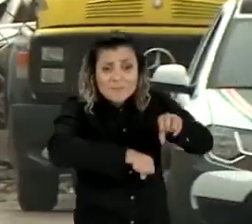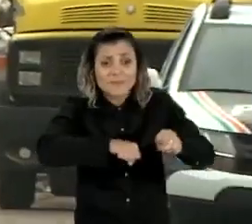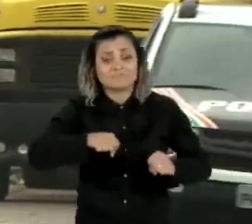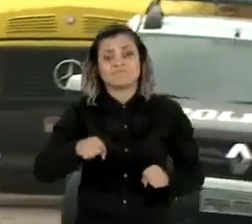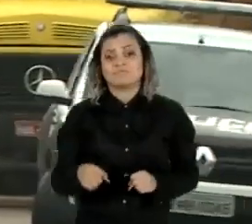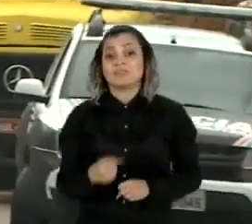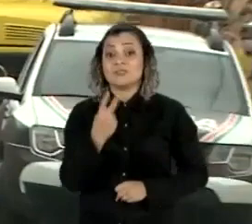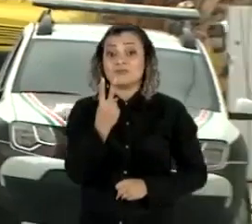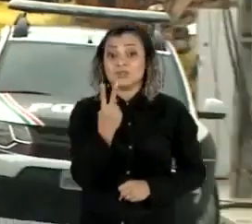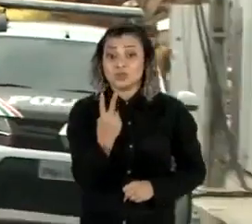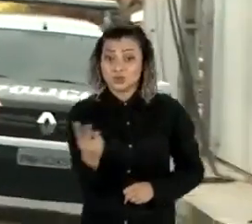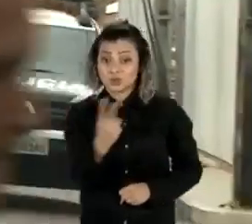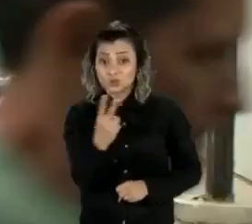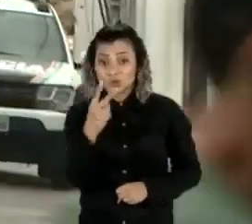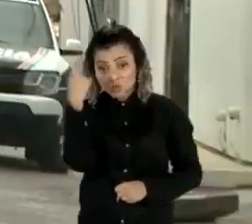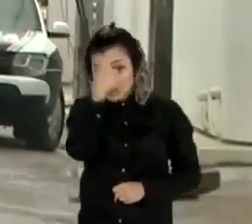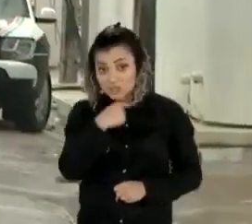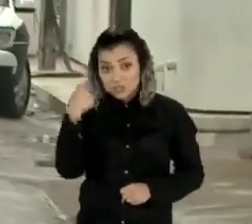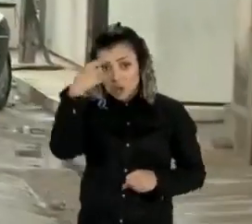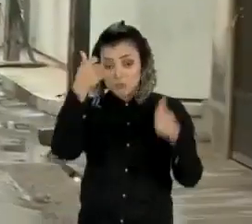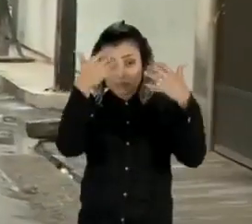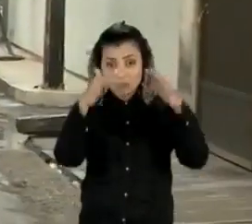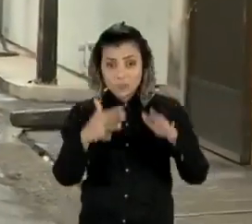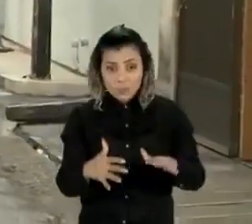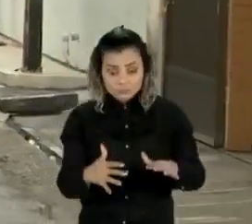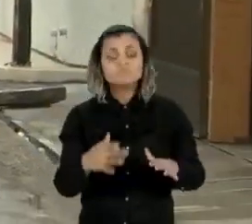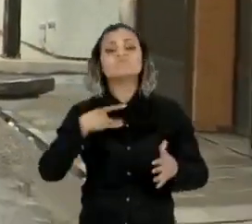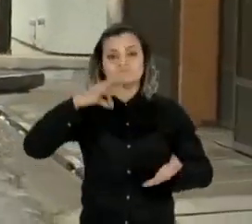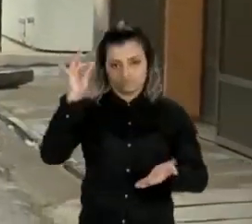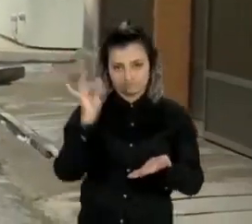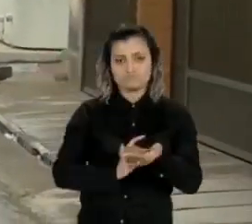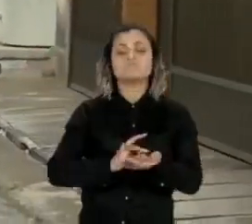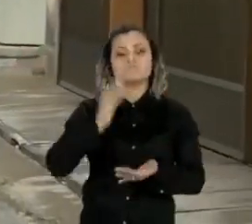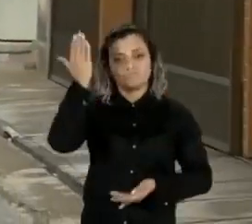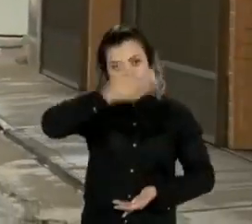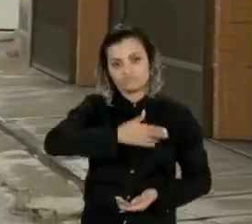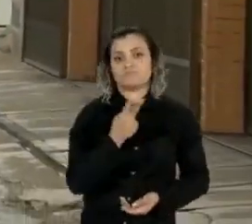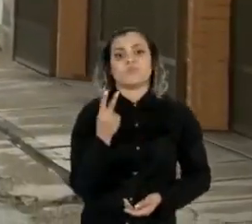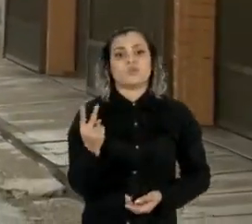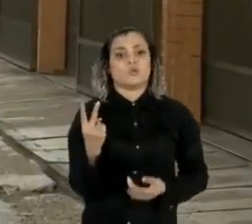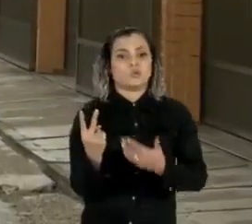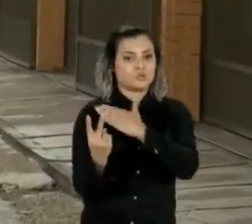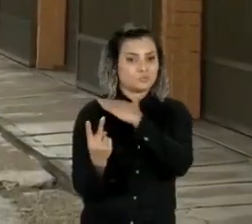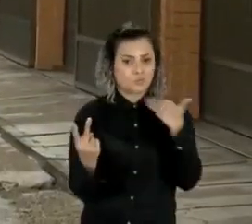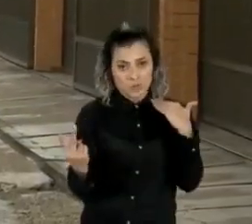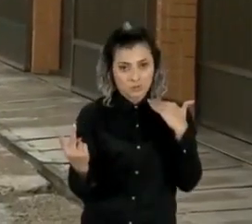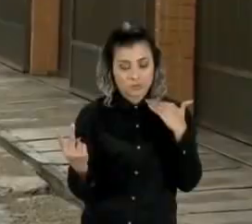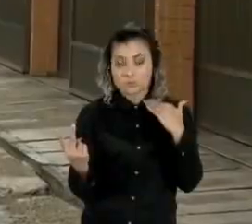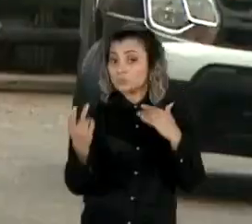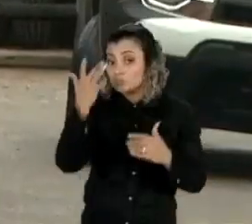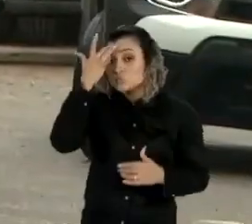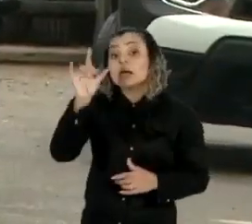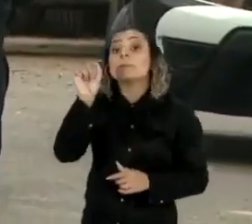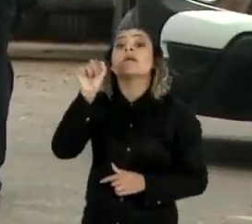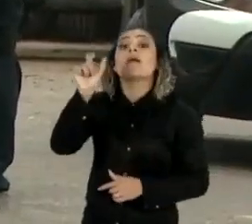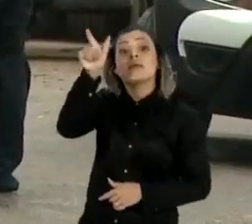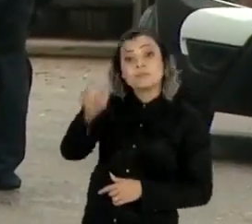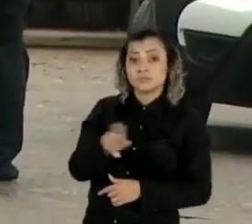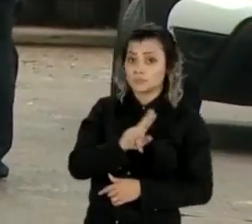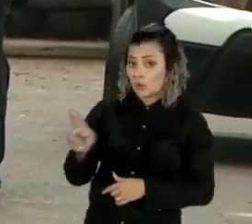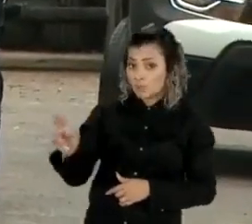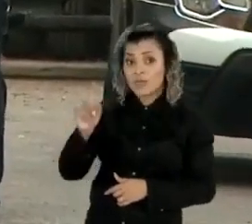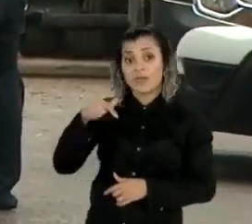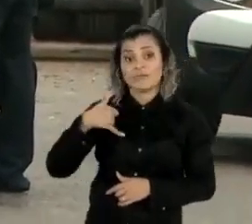22 horas depois do desabamento, os bombeiros confirmaram a segunda morte. Com a identidade ainda não revelada, o corpo seria de